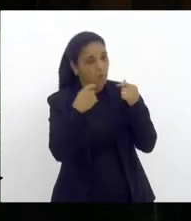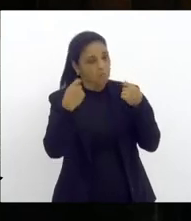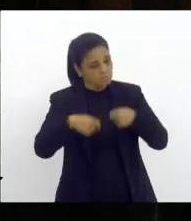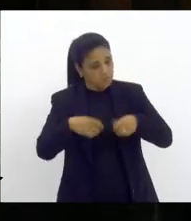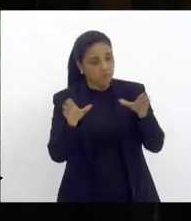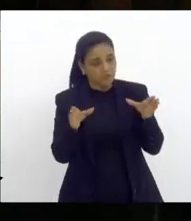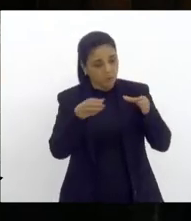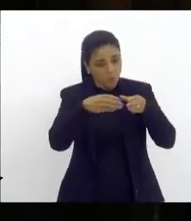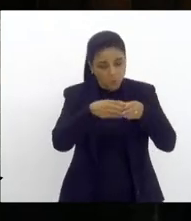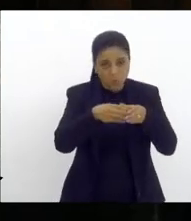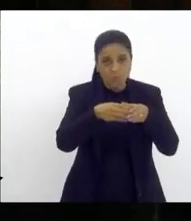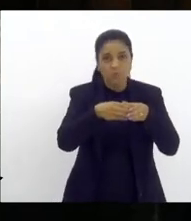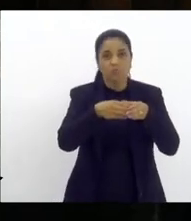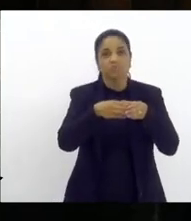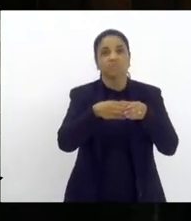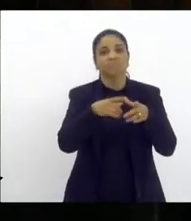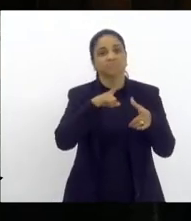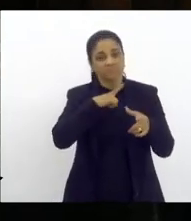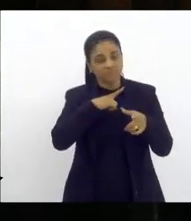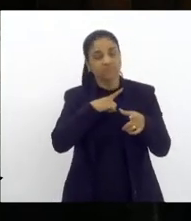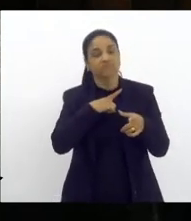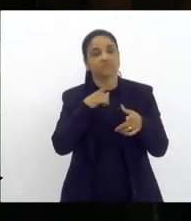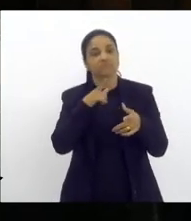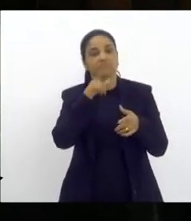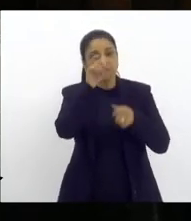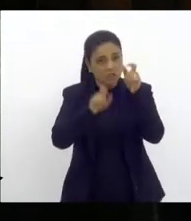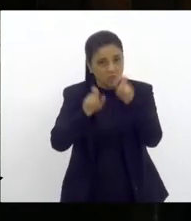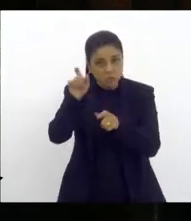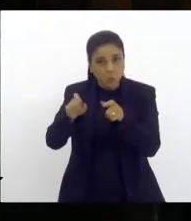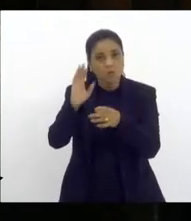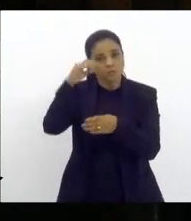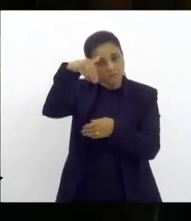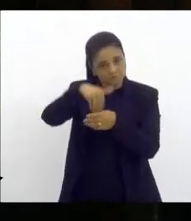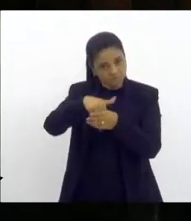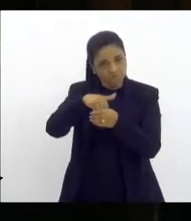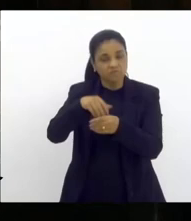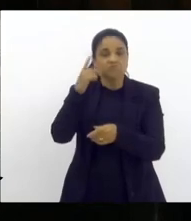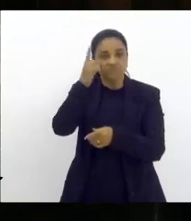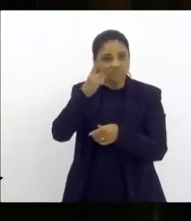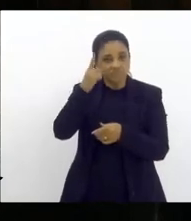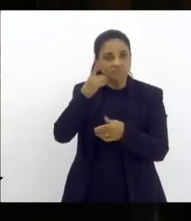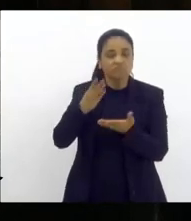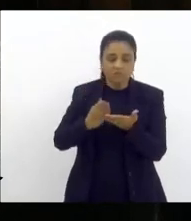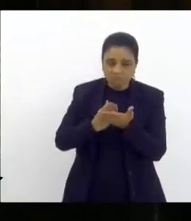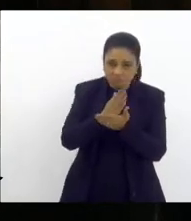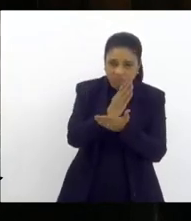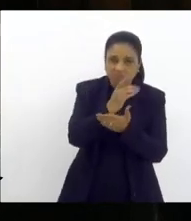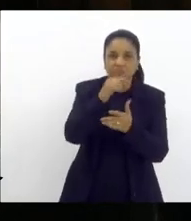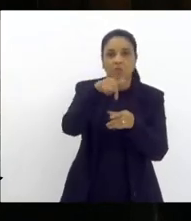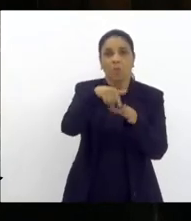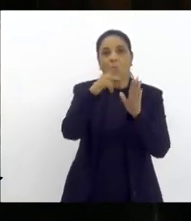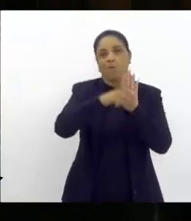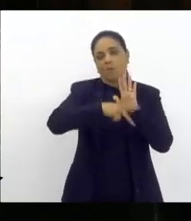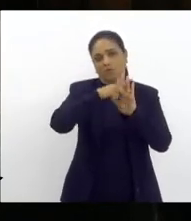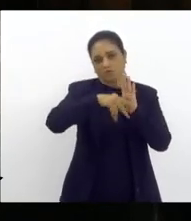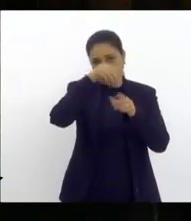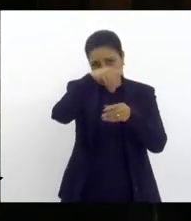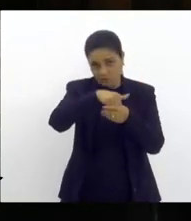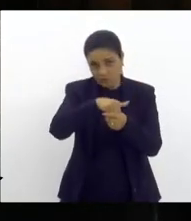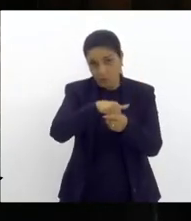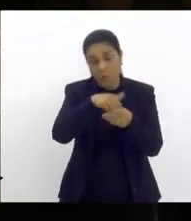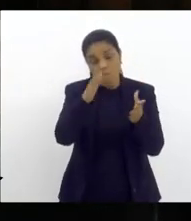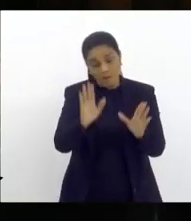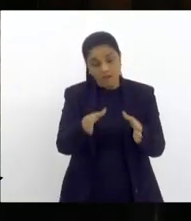cloro e através da verificação de cloro para demonstrar hoje deputados que são favoráveis a esse projeto Infelizmente